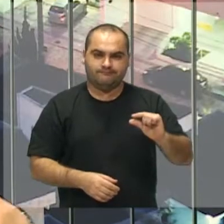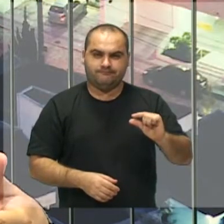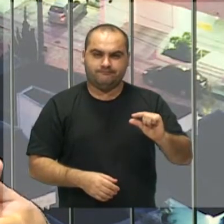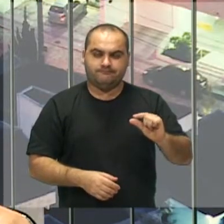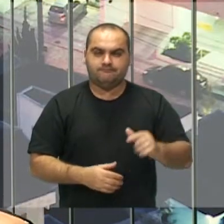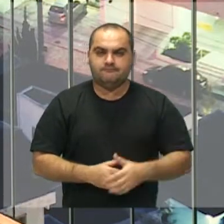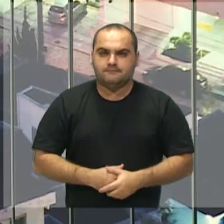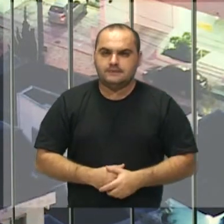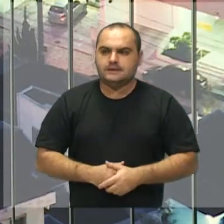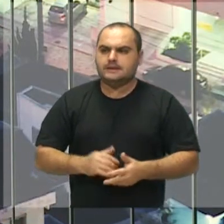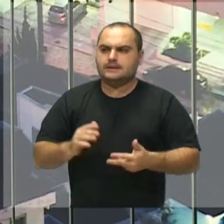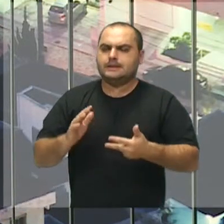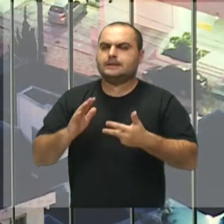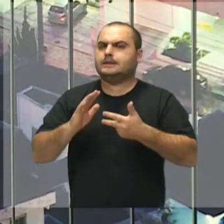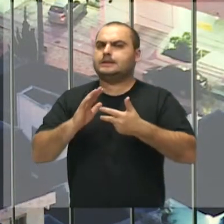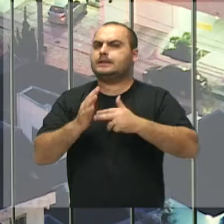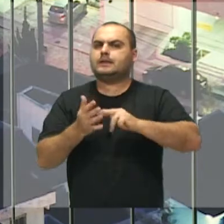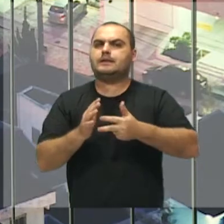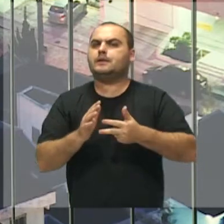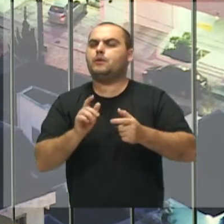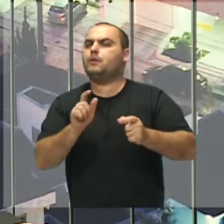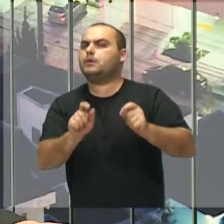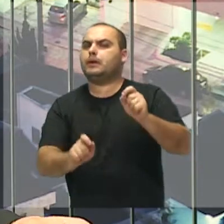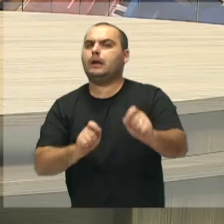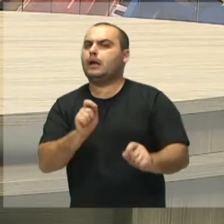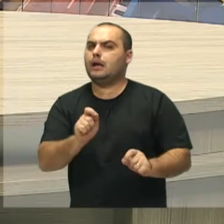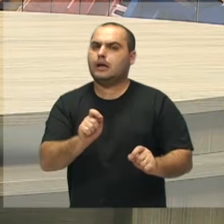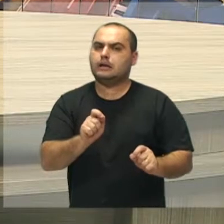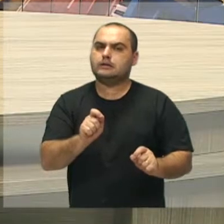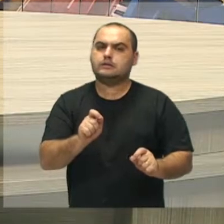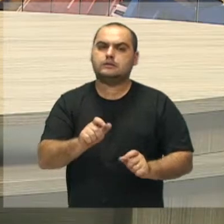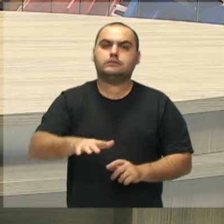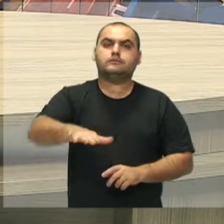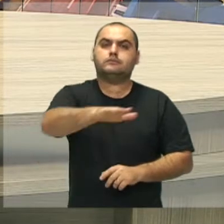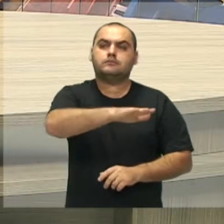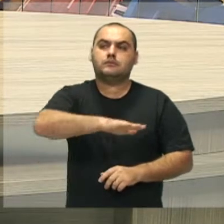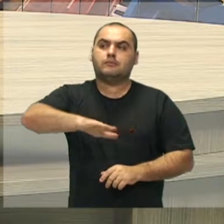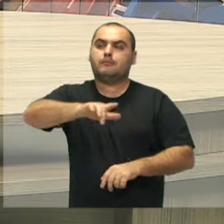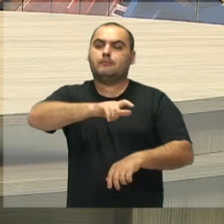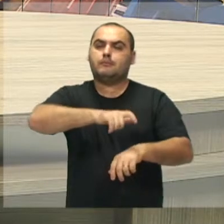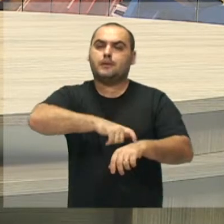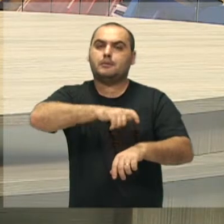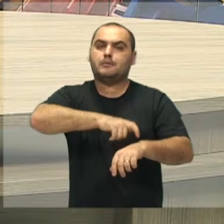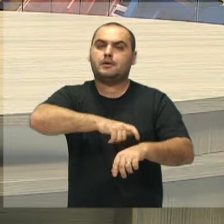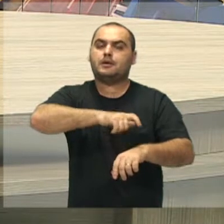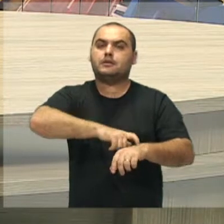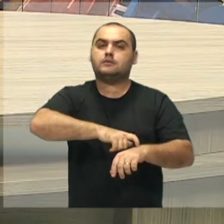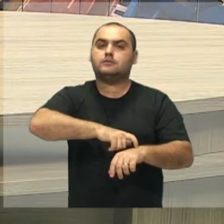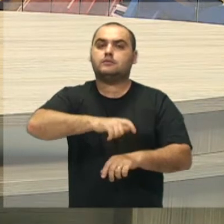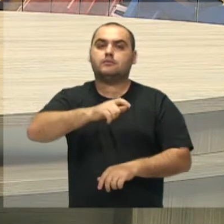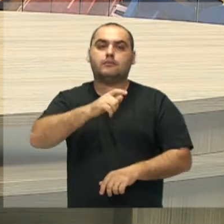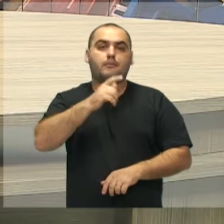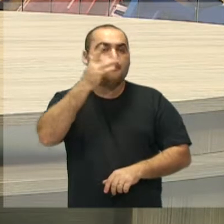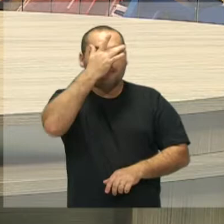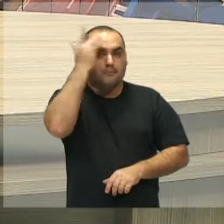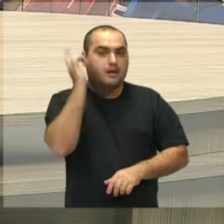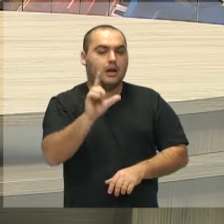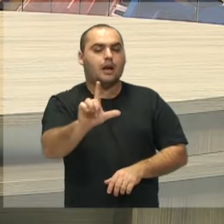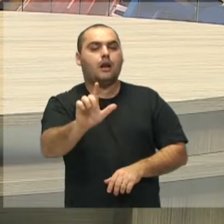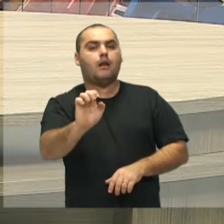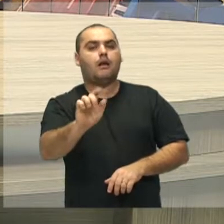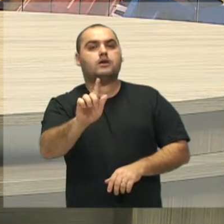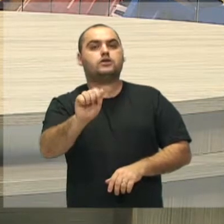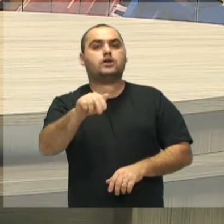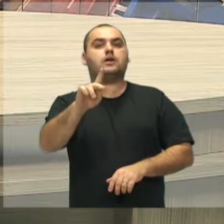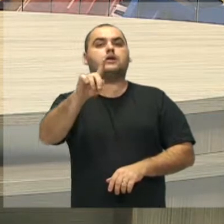isso significa, levando em consideração o potencial hoje que as legendas precisam apresentar